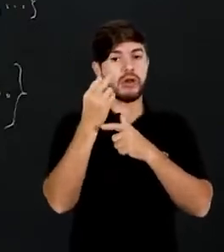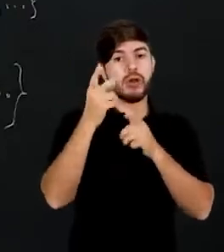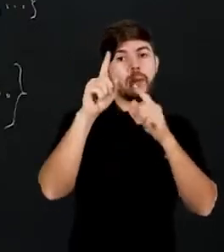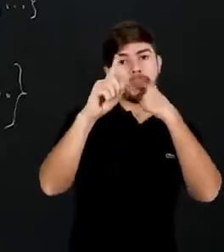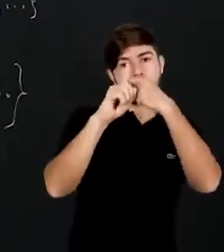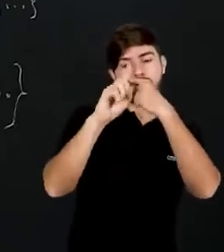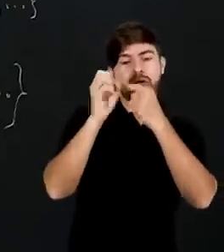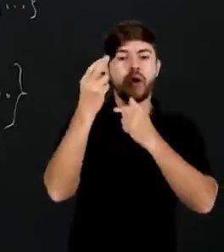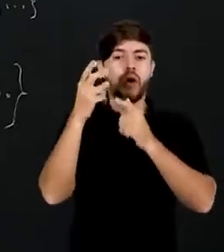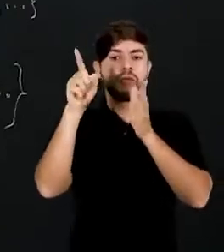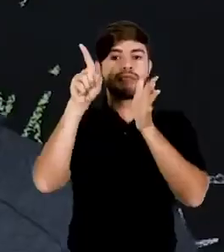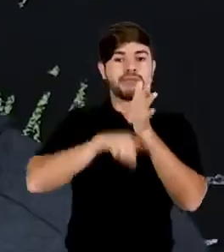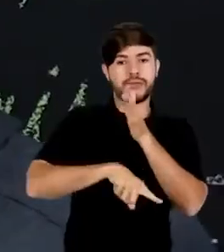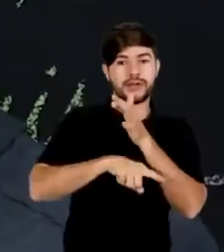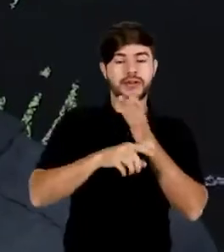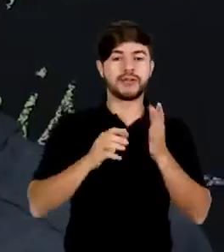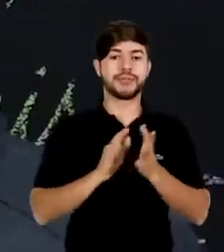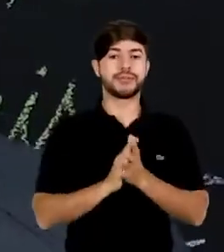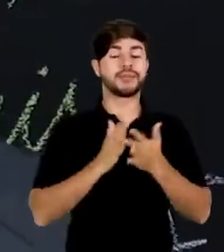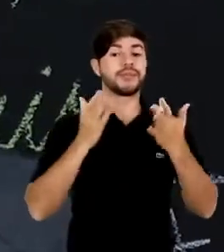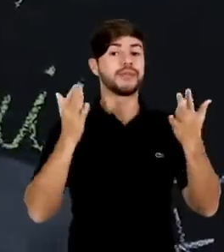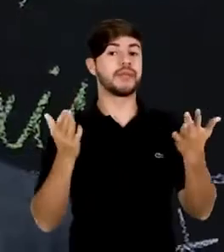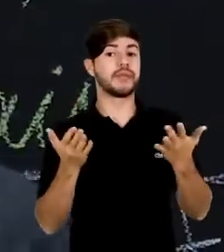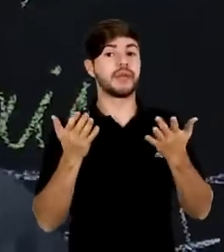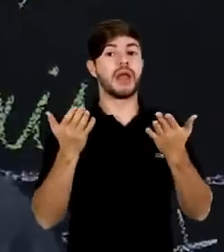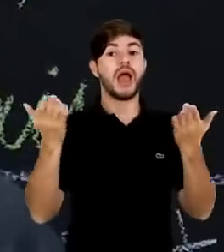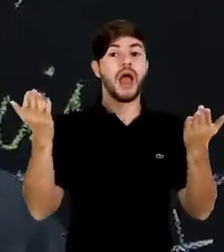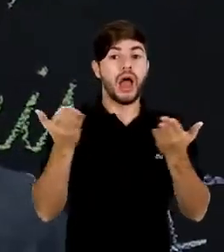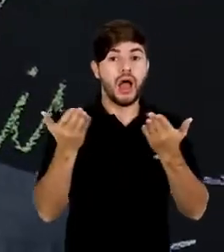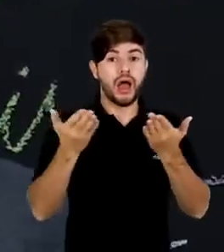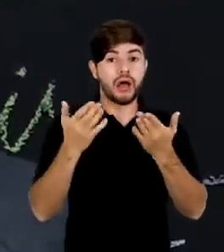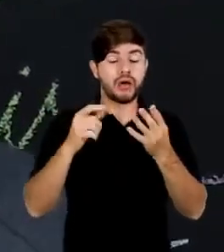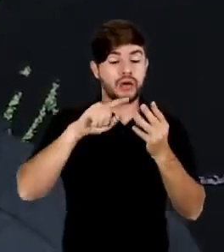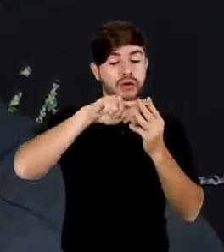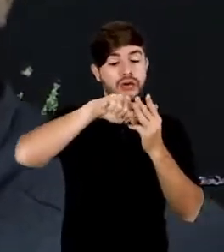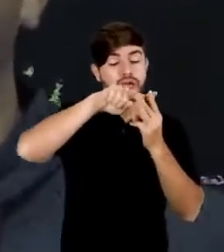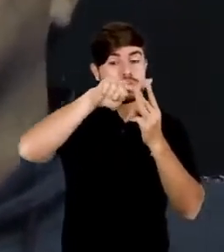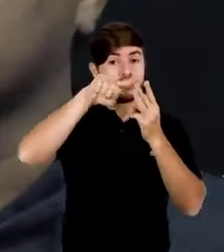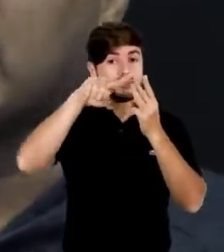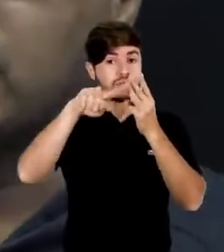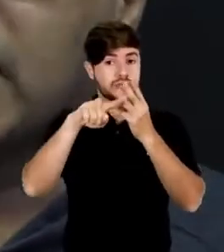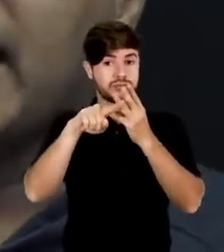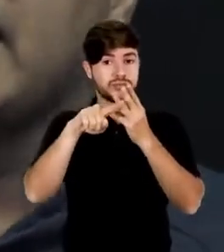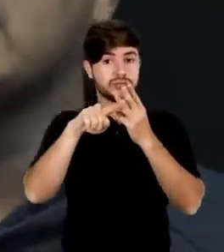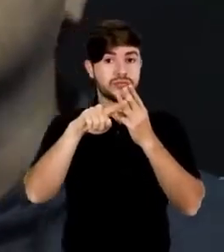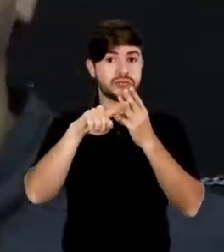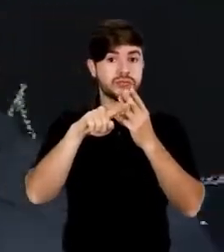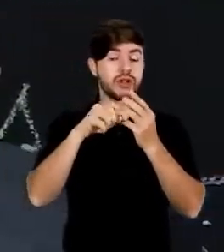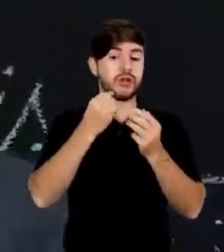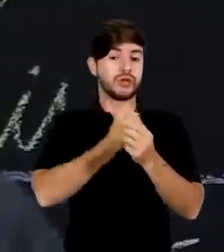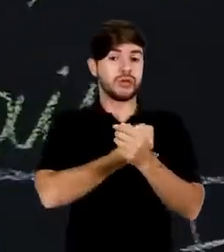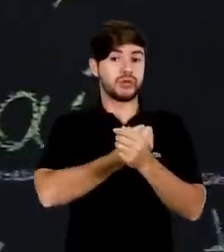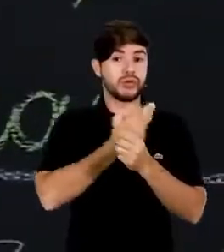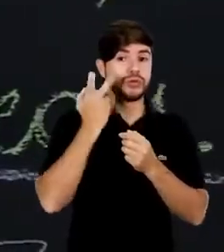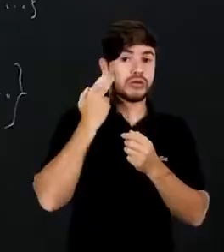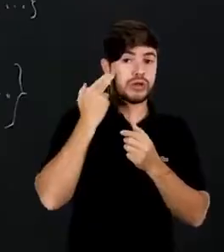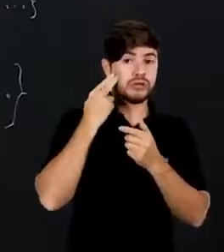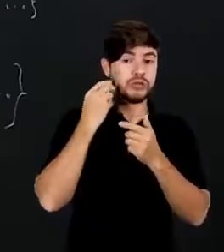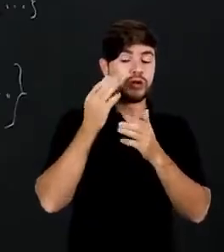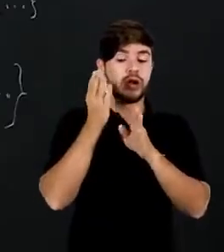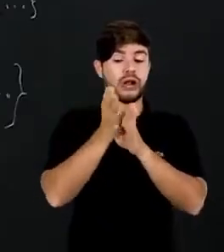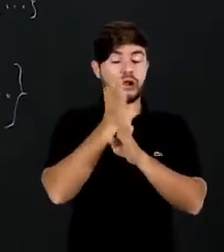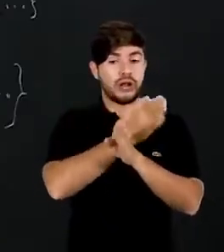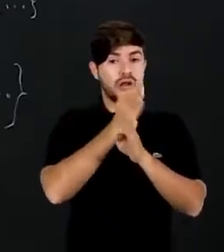podem ser negativas. Agora, pessoal, além desses três conjuntos, dos naturais, inteiros e